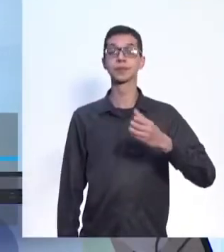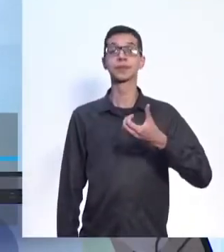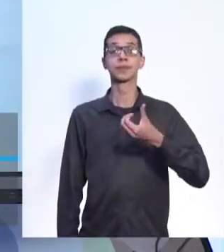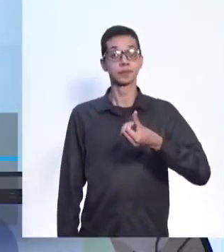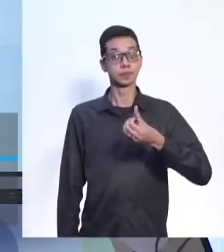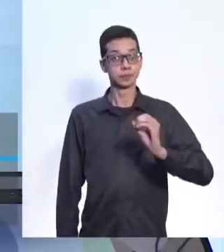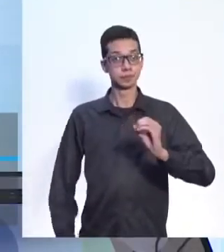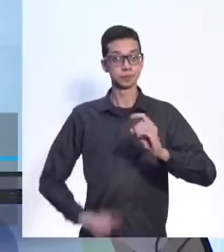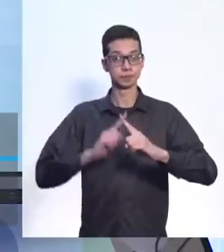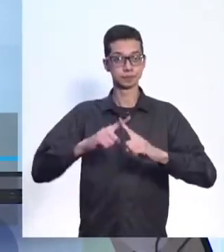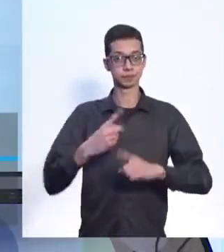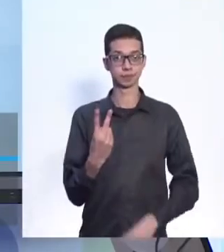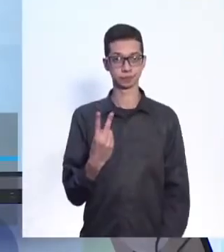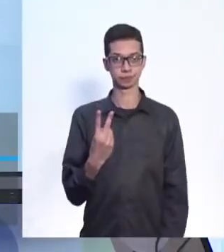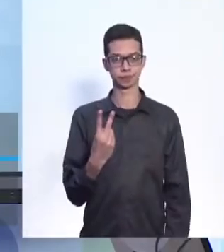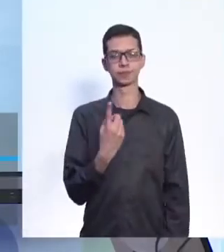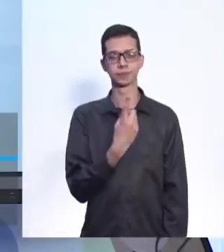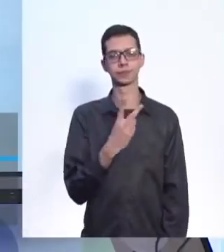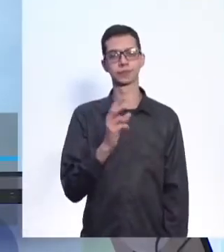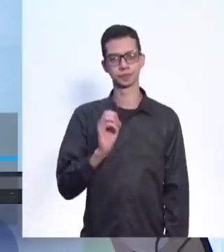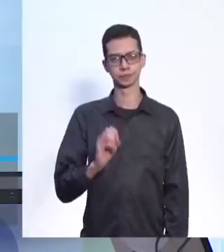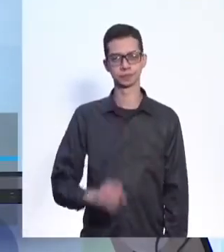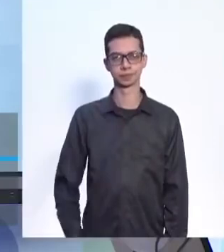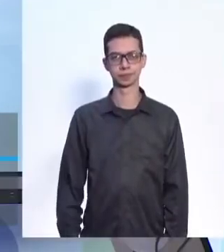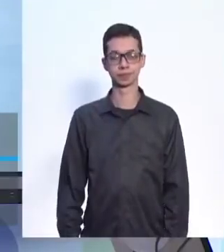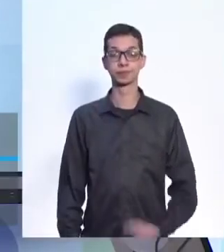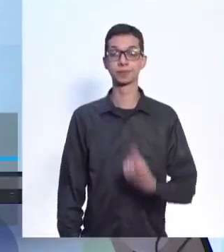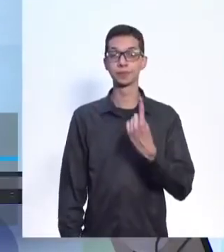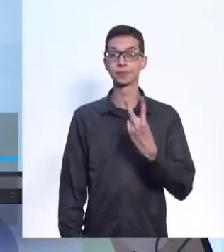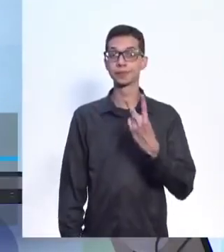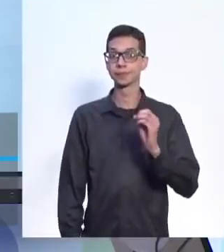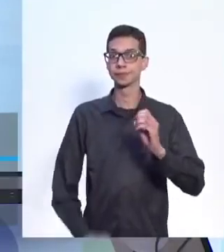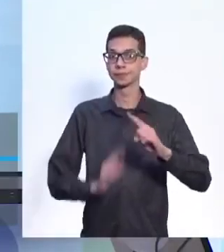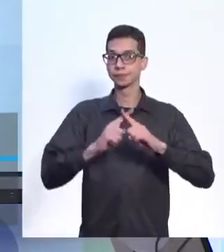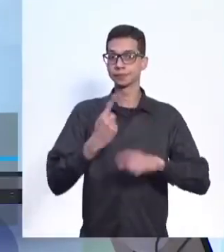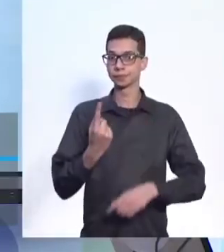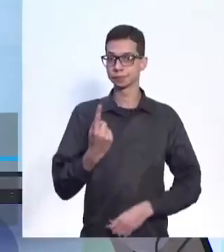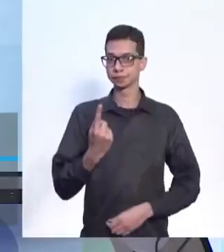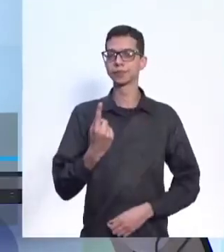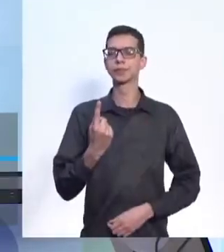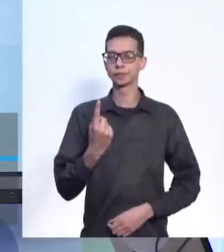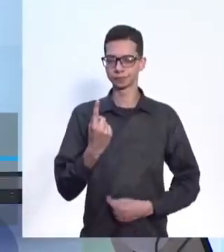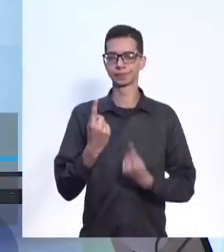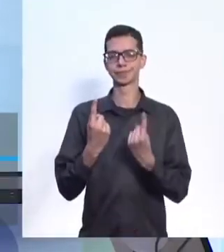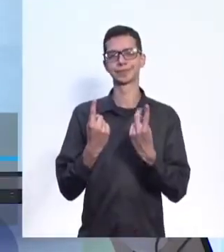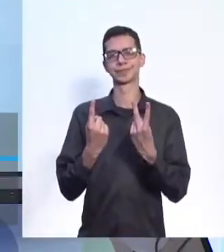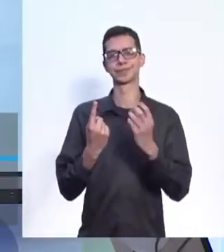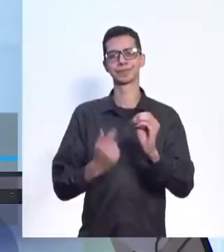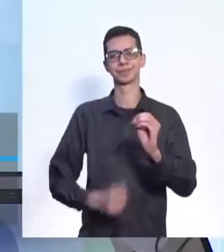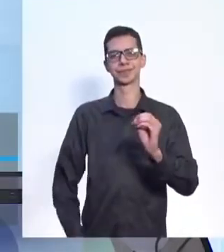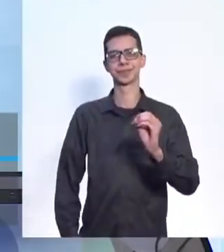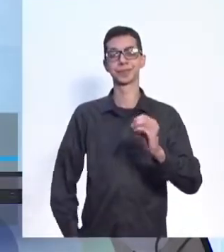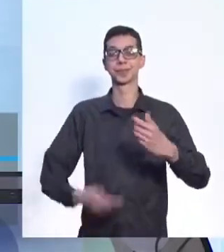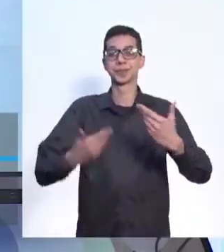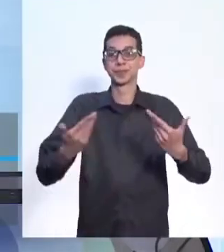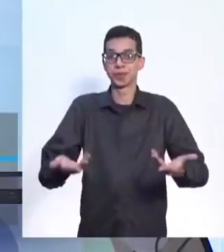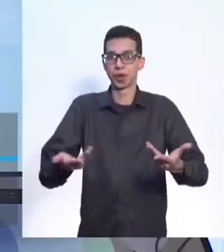2, 120. 120 vezes 1, 120. Então, nós vamos conseguir